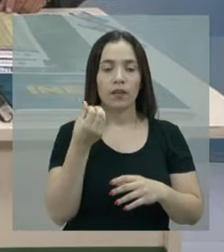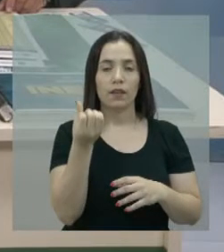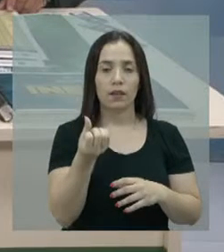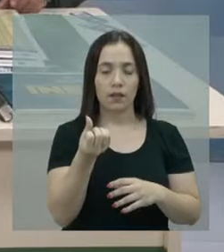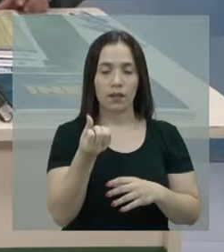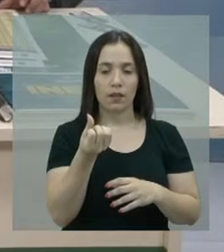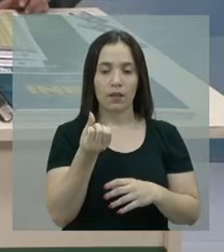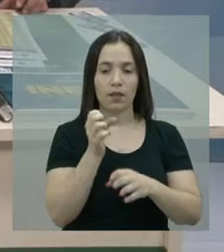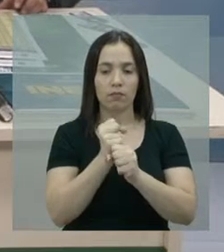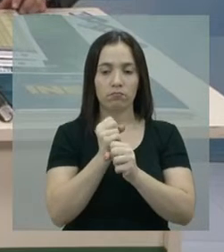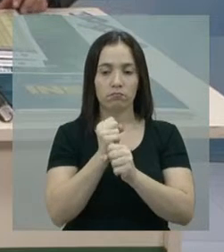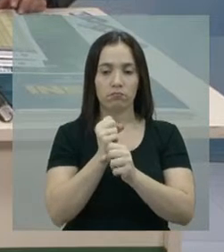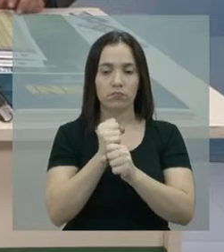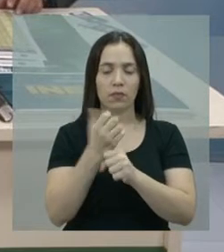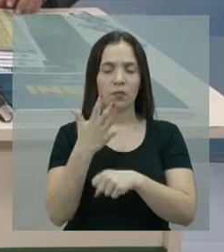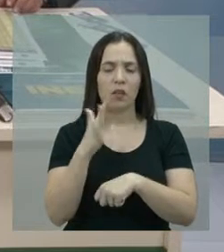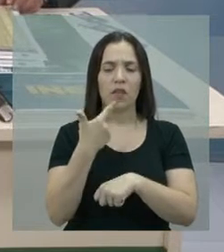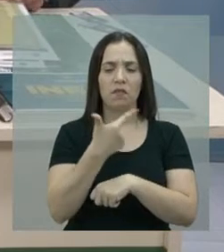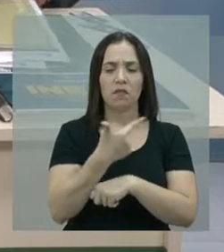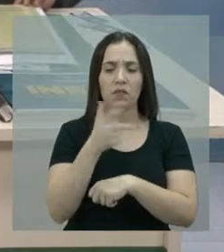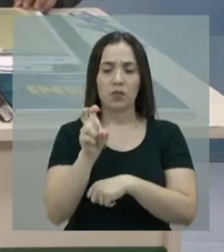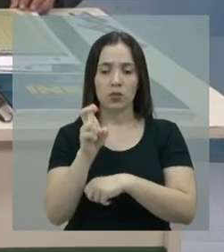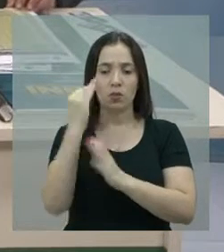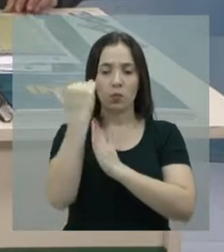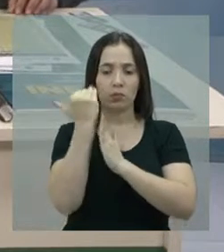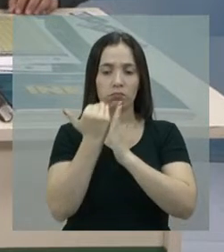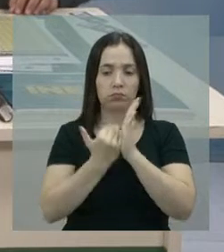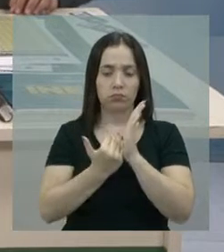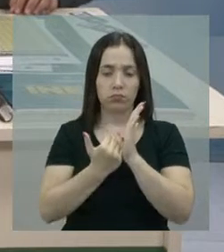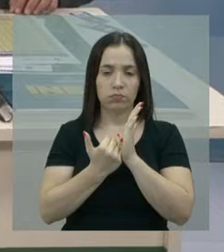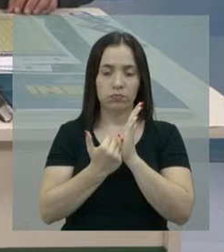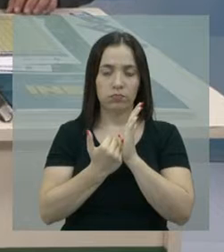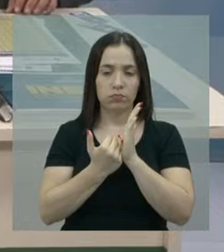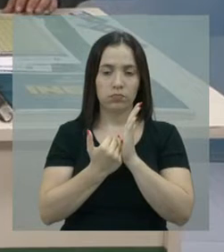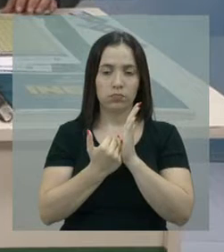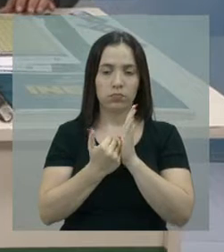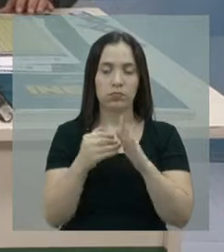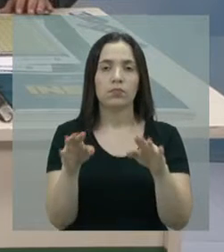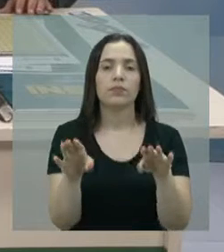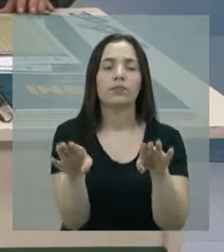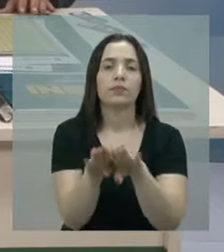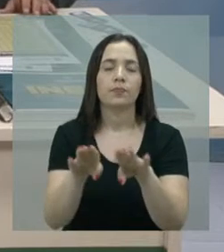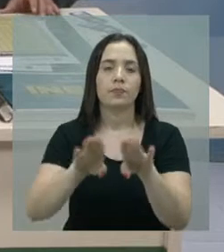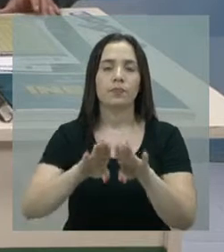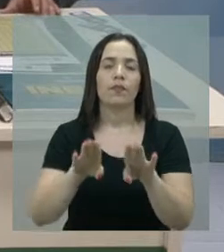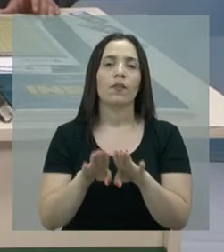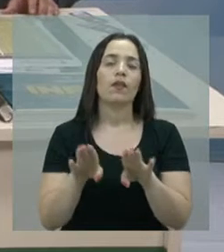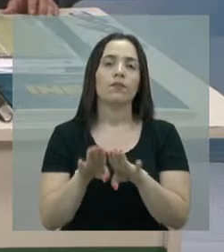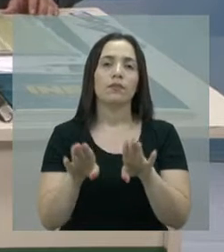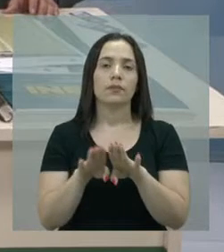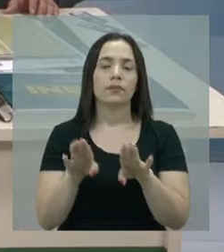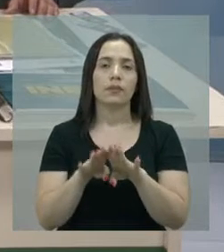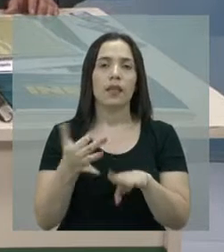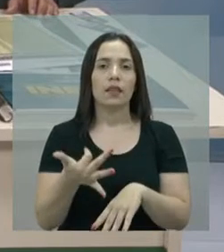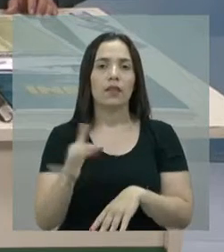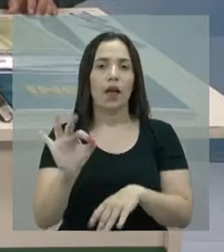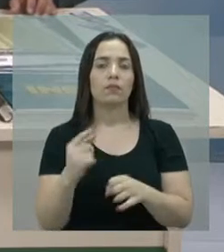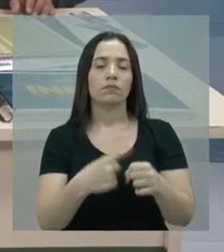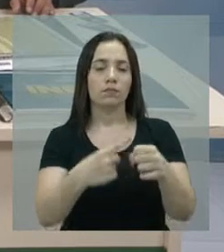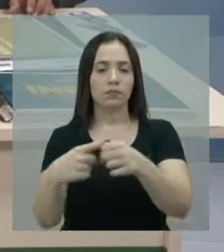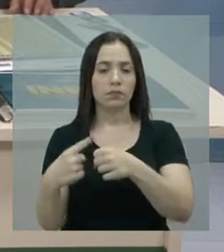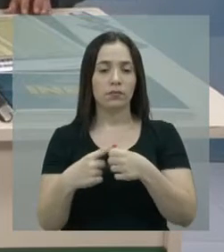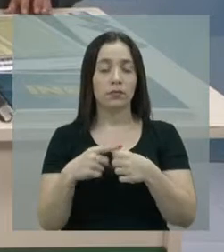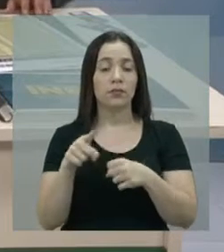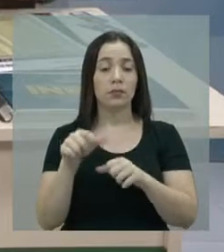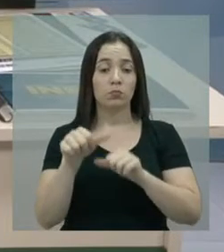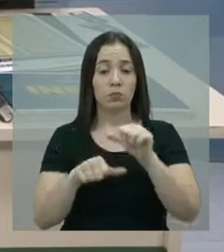6. Está onde? É o 25º. E Fortaleza era o último. Empatado aqui com mais alguns 10 municípios. Vale lembrar que essa